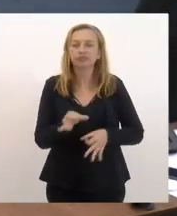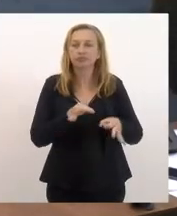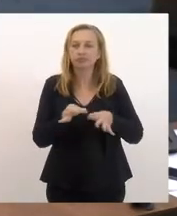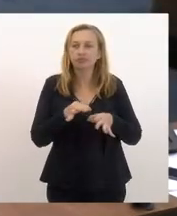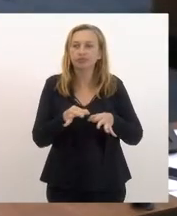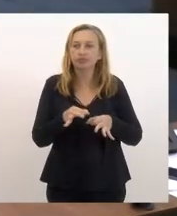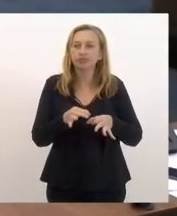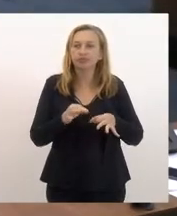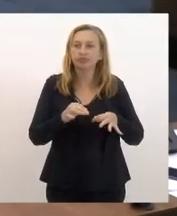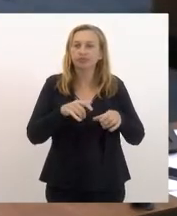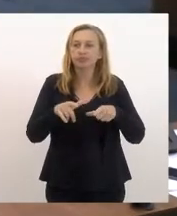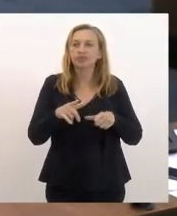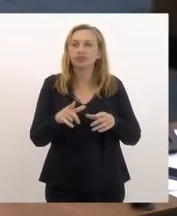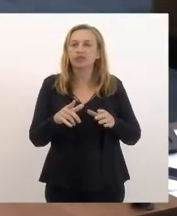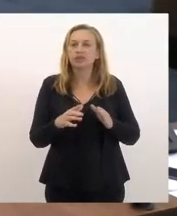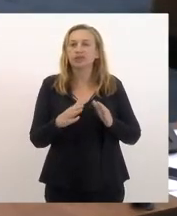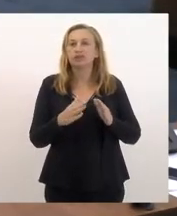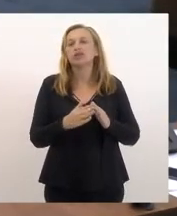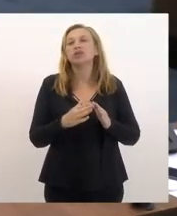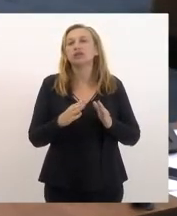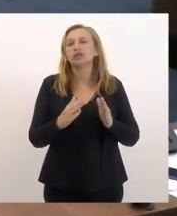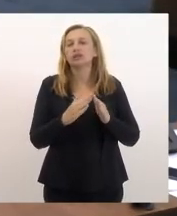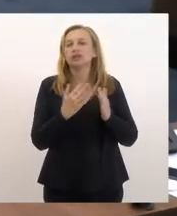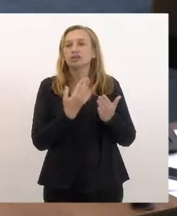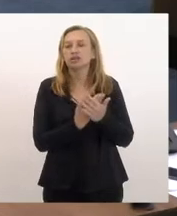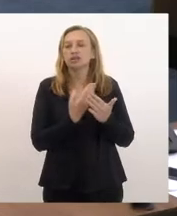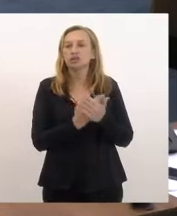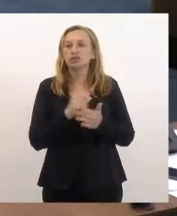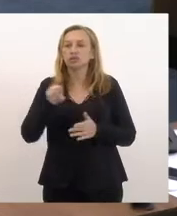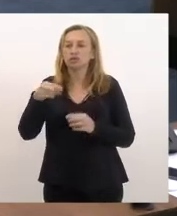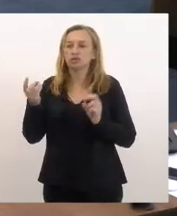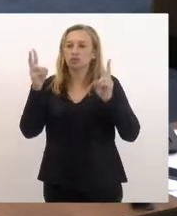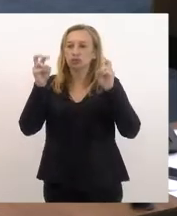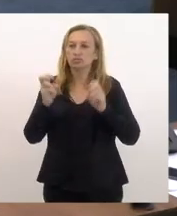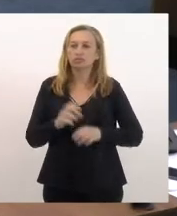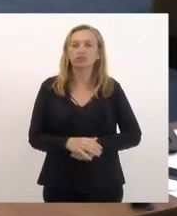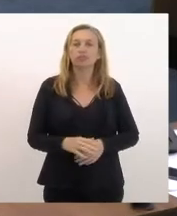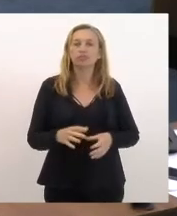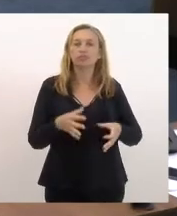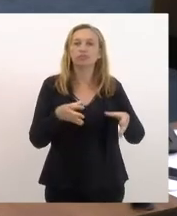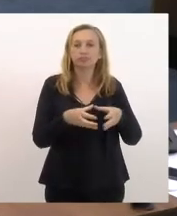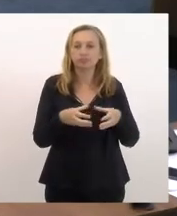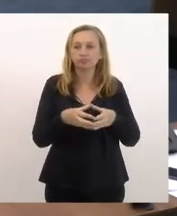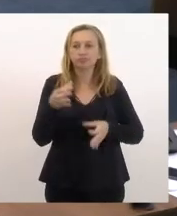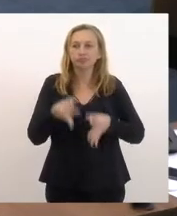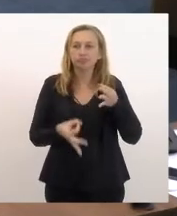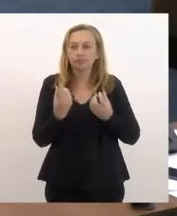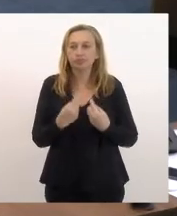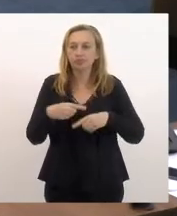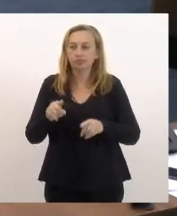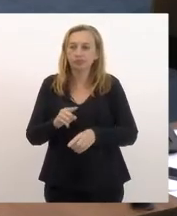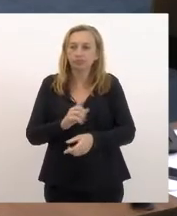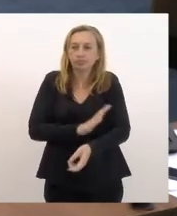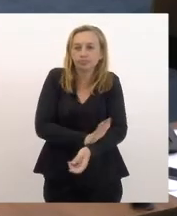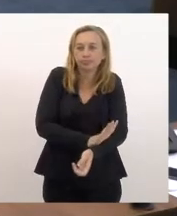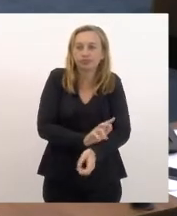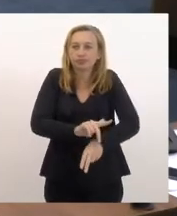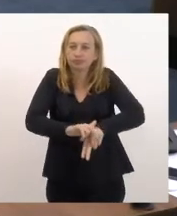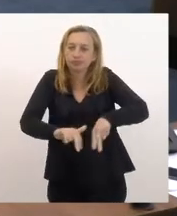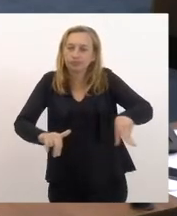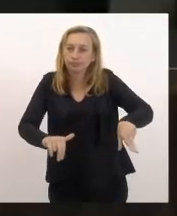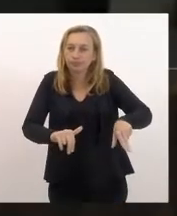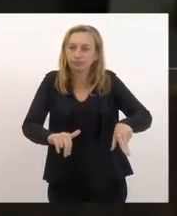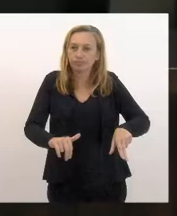Permanente de Enfrentamento ao Racismo nas Escolas e da Outras Providências. Pendente de pareceres das Comissões de Constituição, Justiça, de Combate às Discriminações, Preconceito de Raça, Cor,